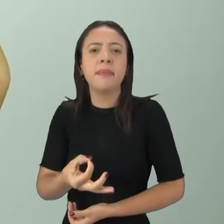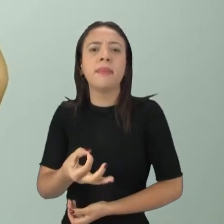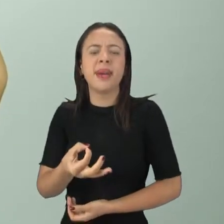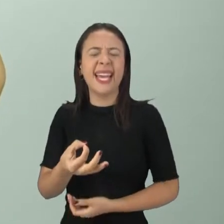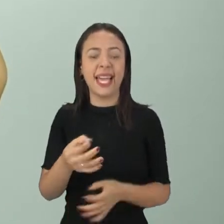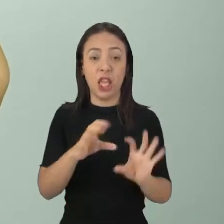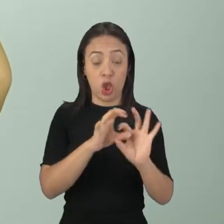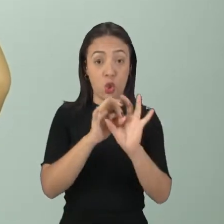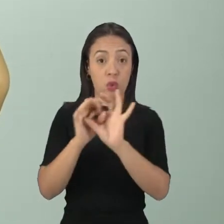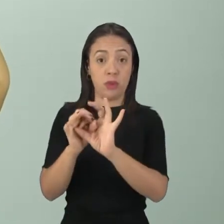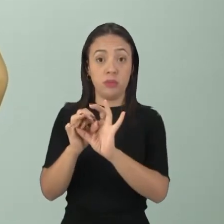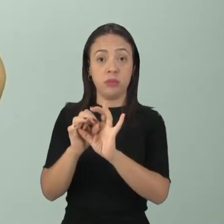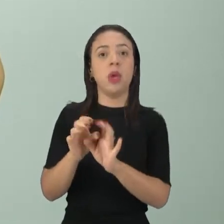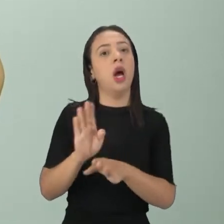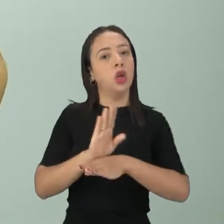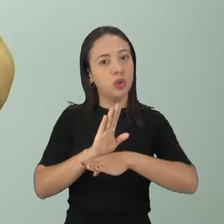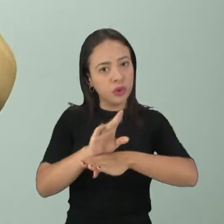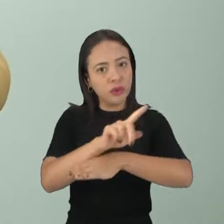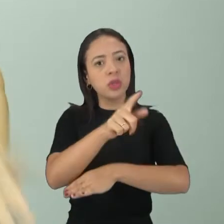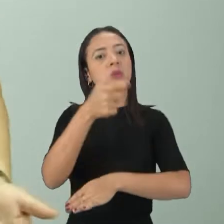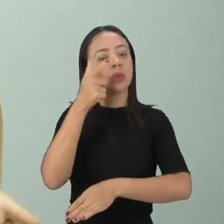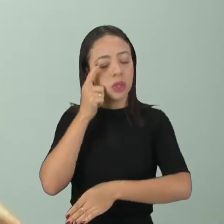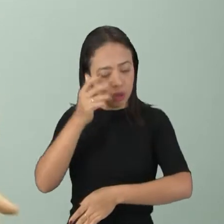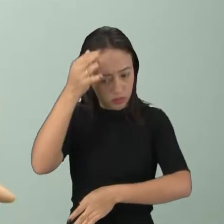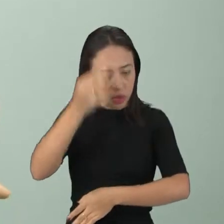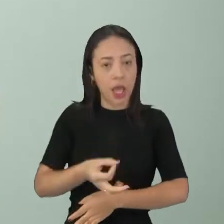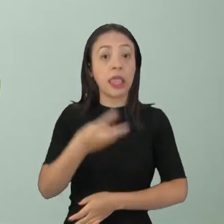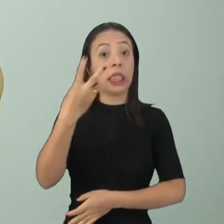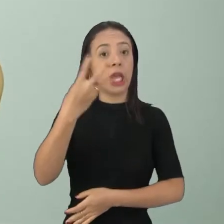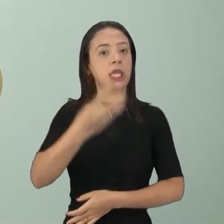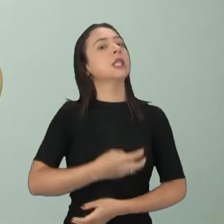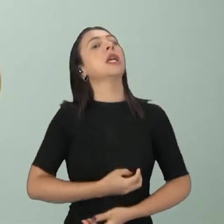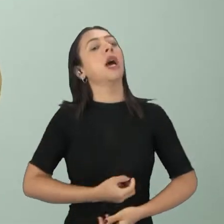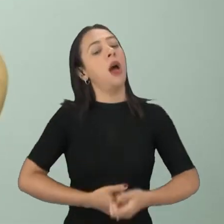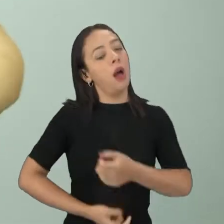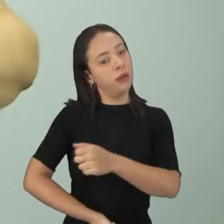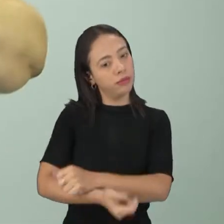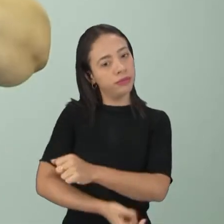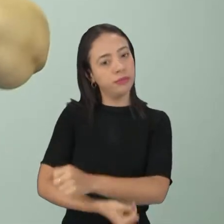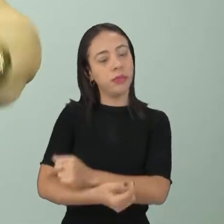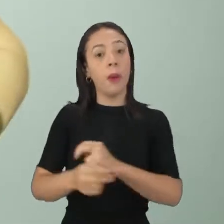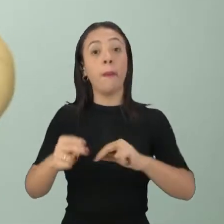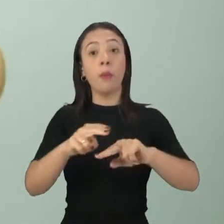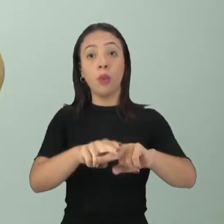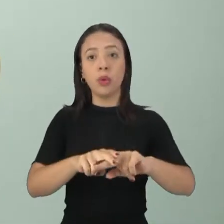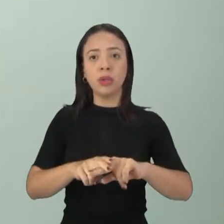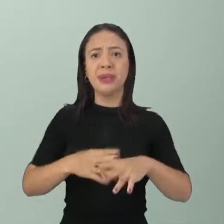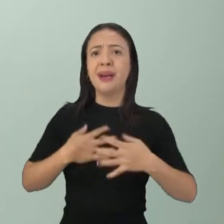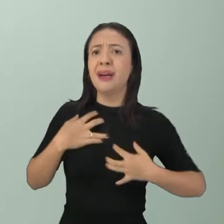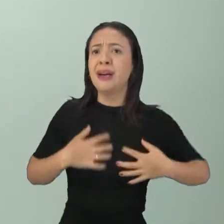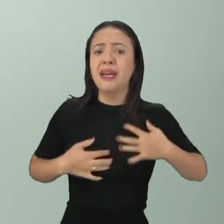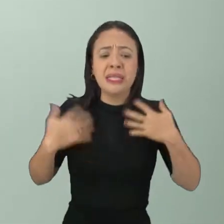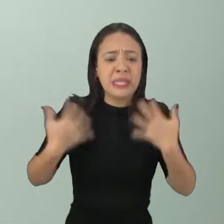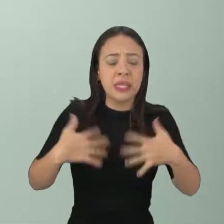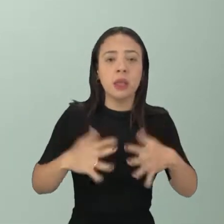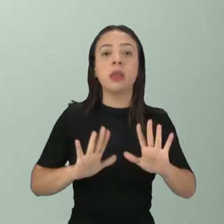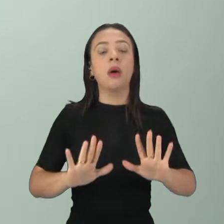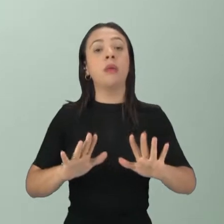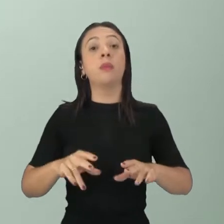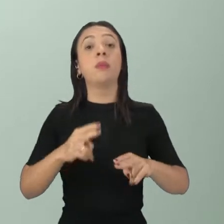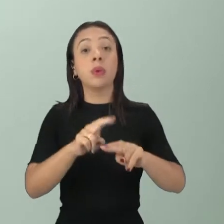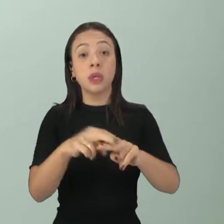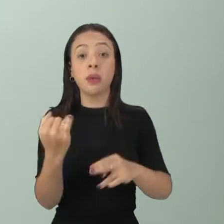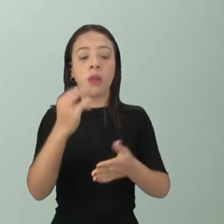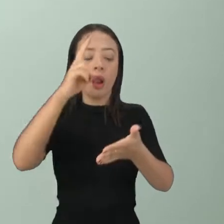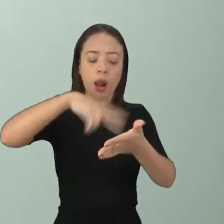cumprir essa terceira dica, tá? Portanto, não deve se desesperar, porque a leitura constante vai